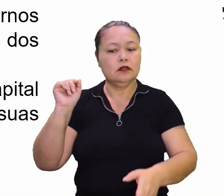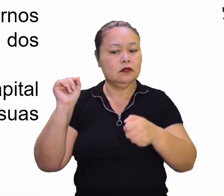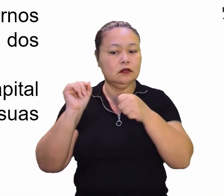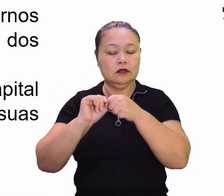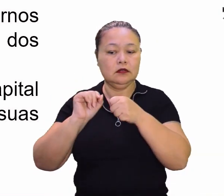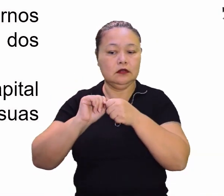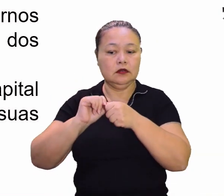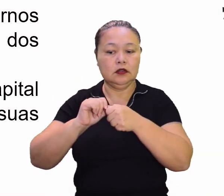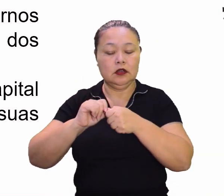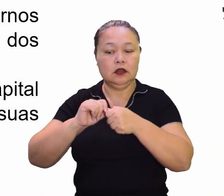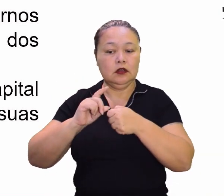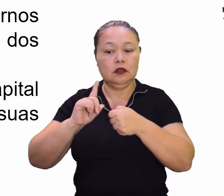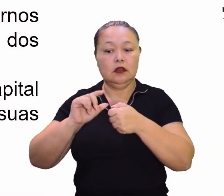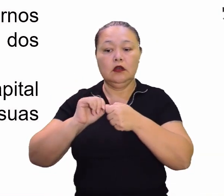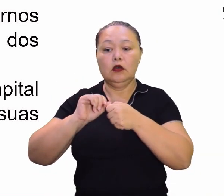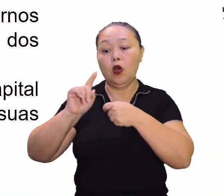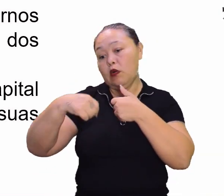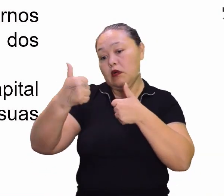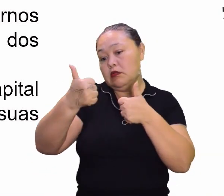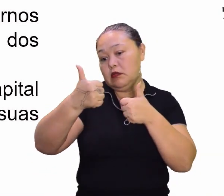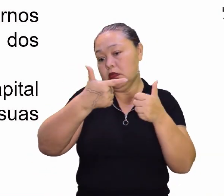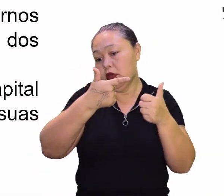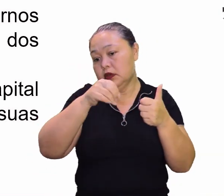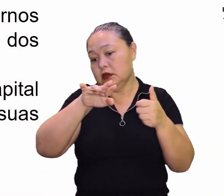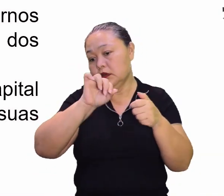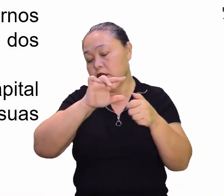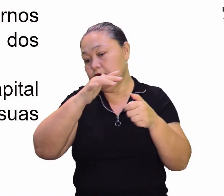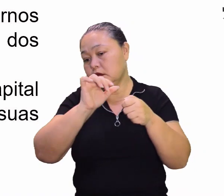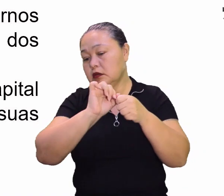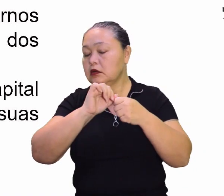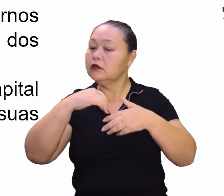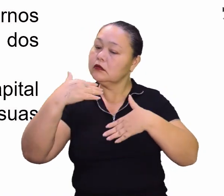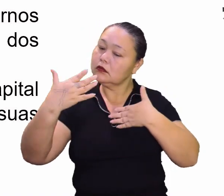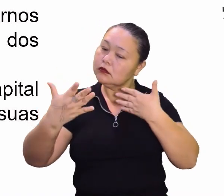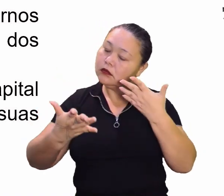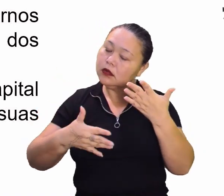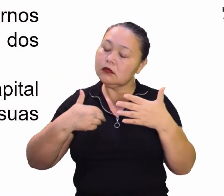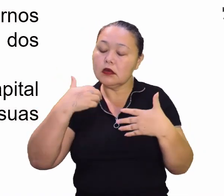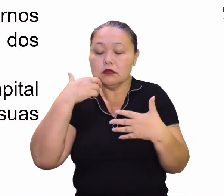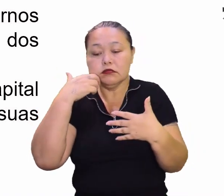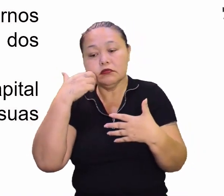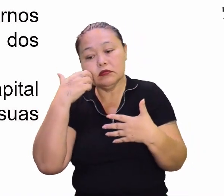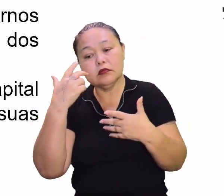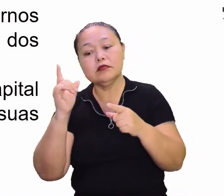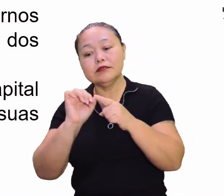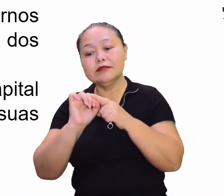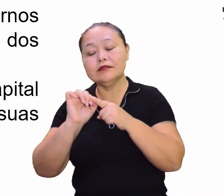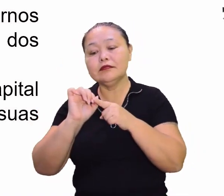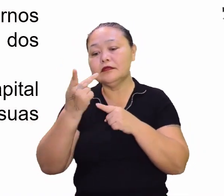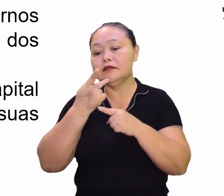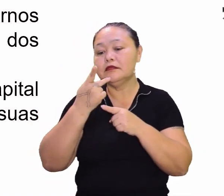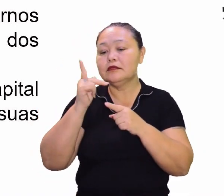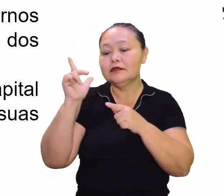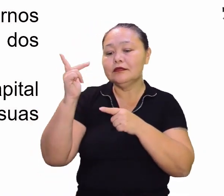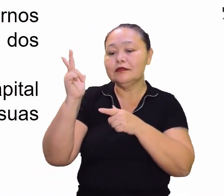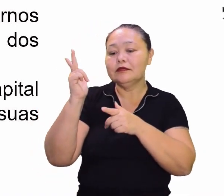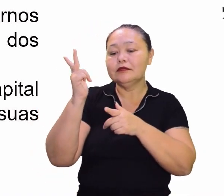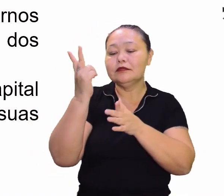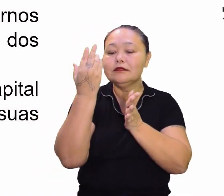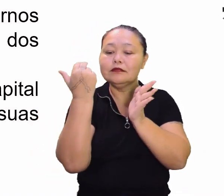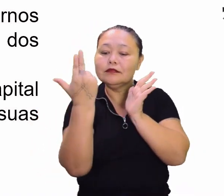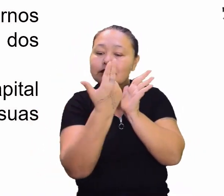fizeram tanto sucesso como a primeira geração. Eles foram um pouco mais tímidos. Muito bem. Por isso que colocamos aquela figurinha